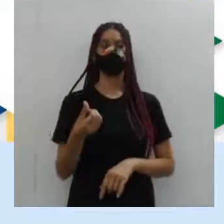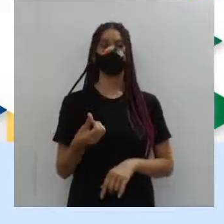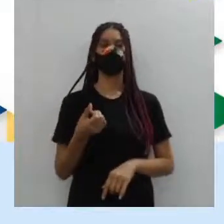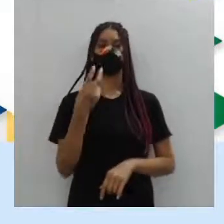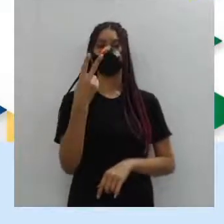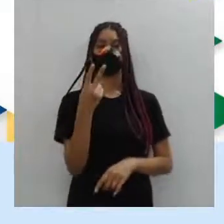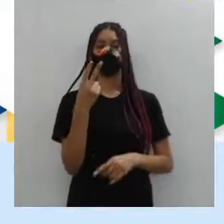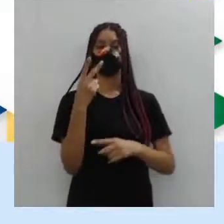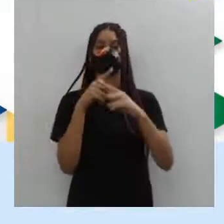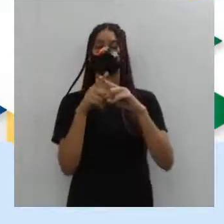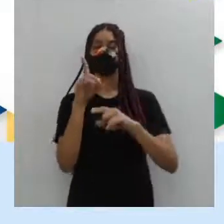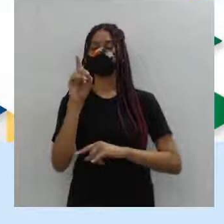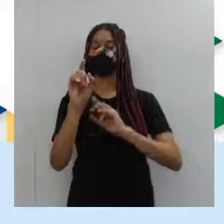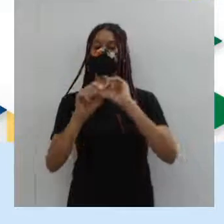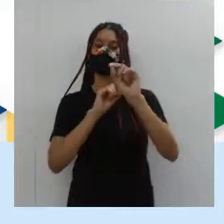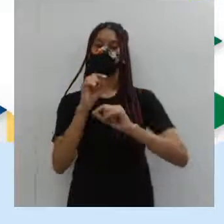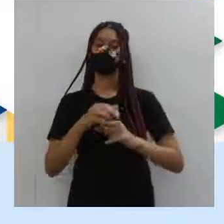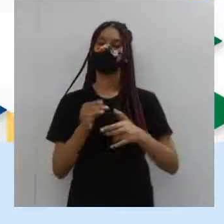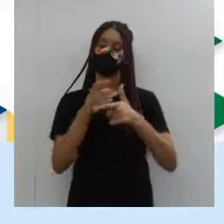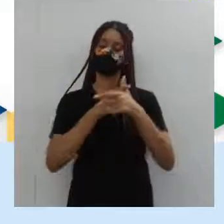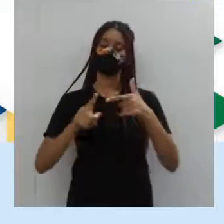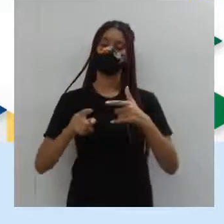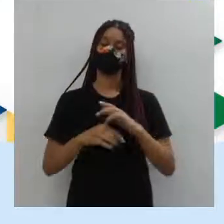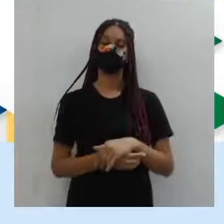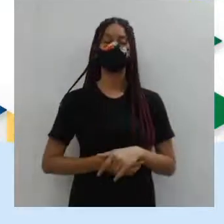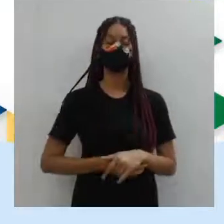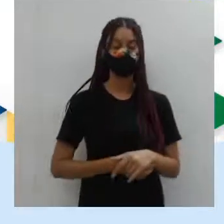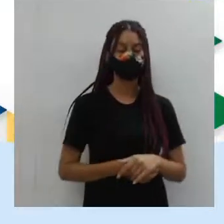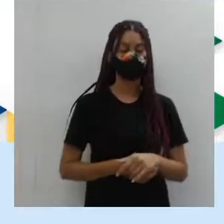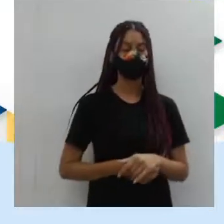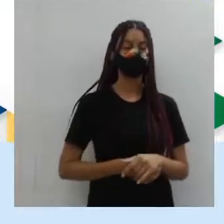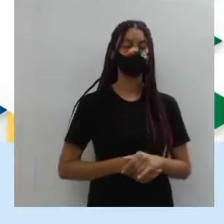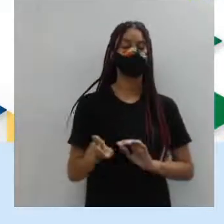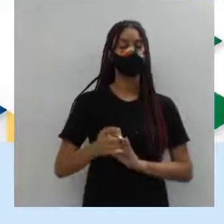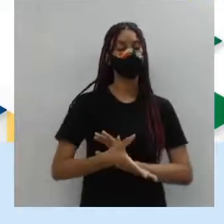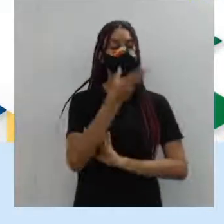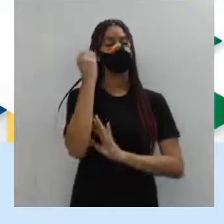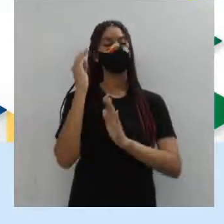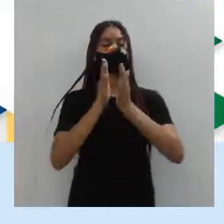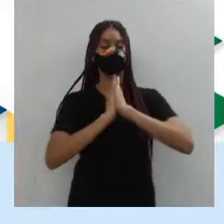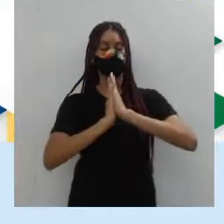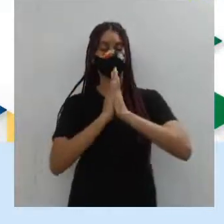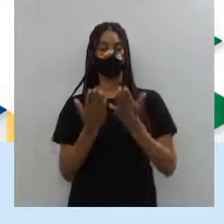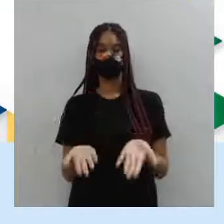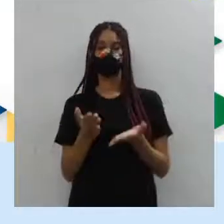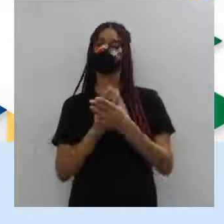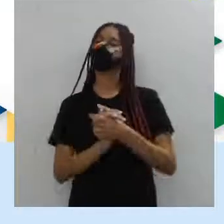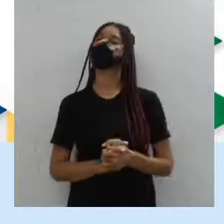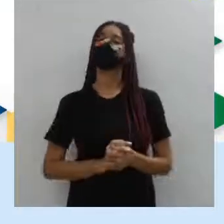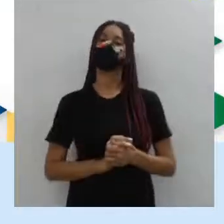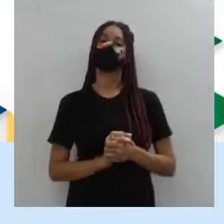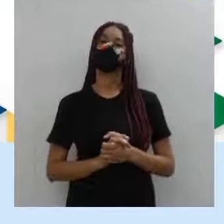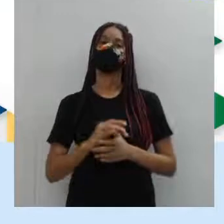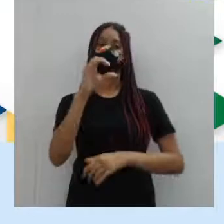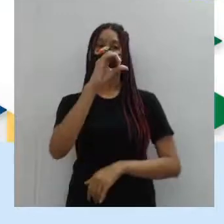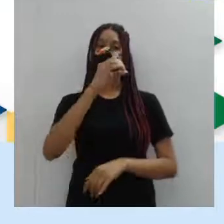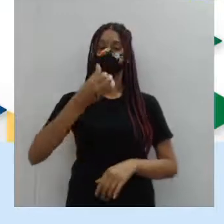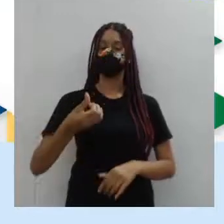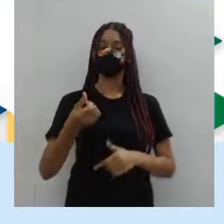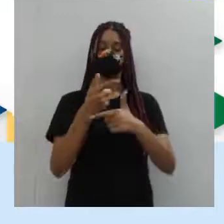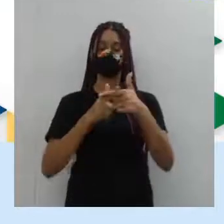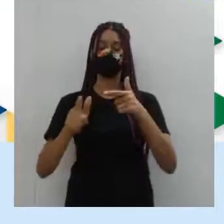vai passar para outro membro dividindo, operação oposta, não esquece disso, por favor. E aí, 96 dividido por